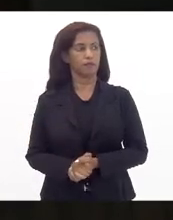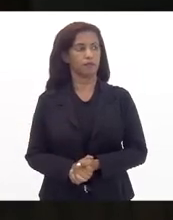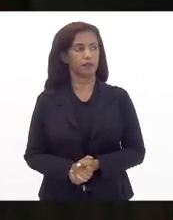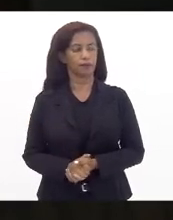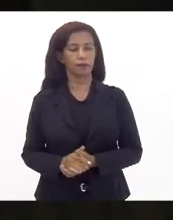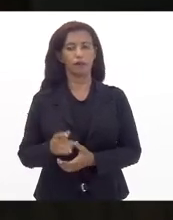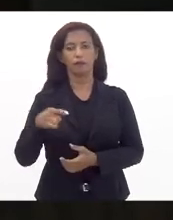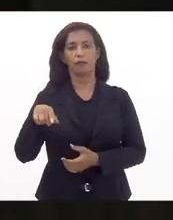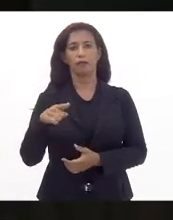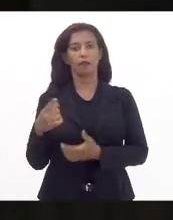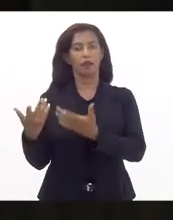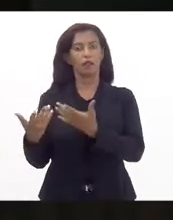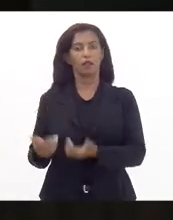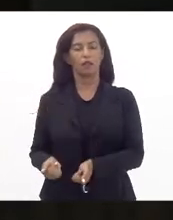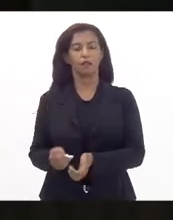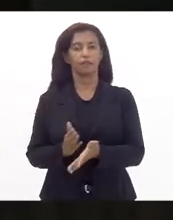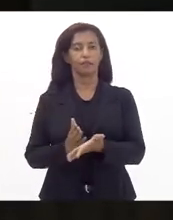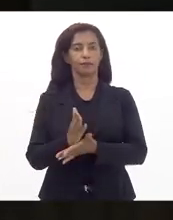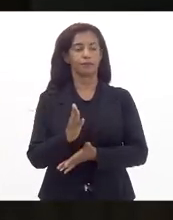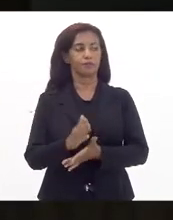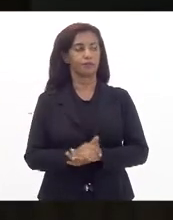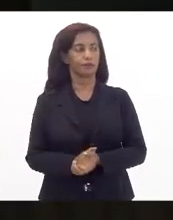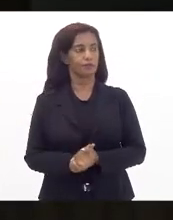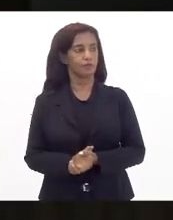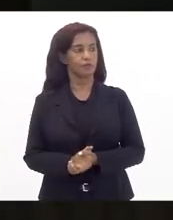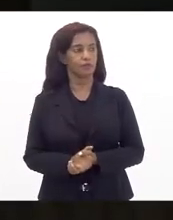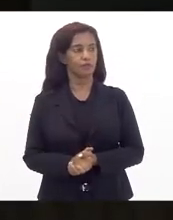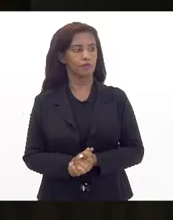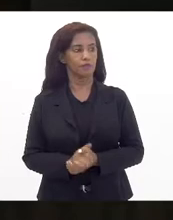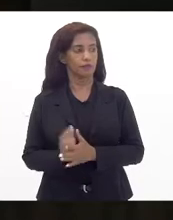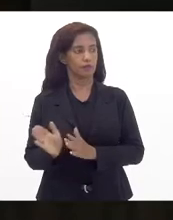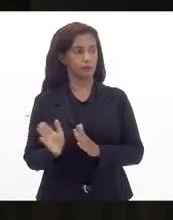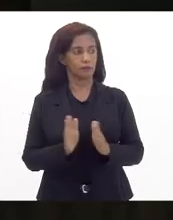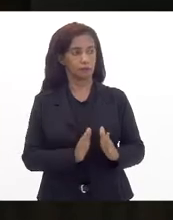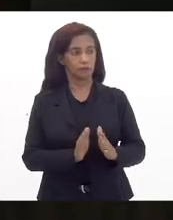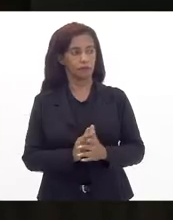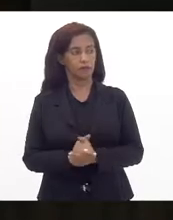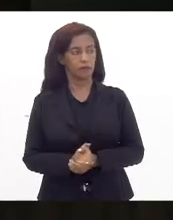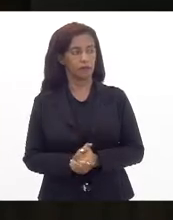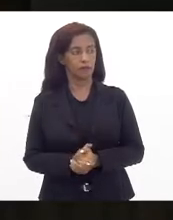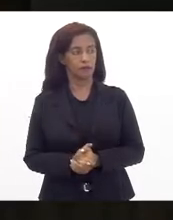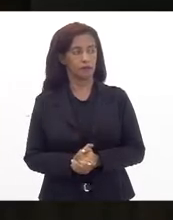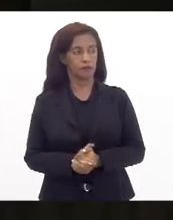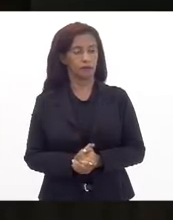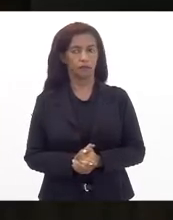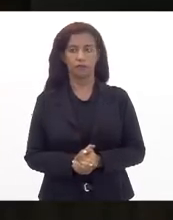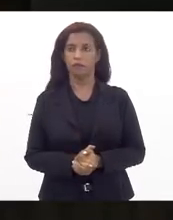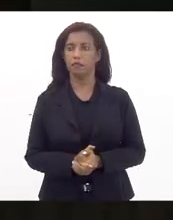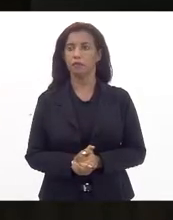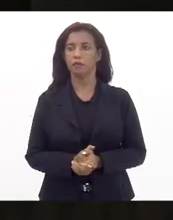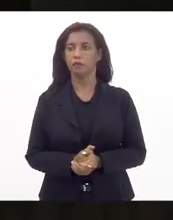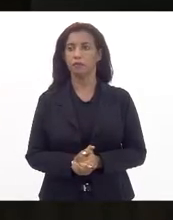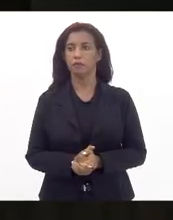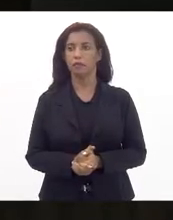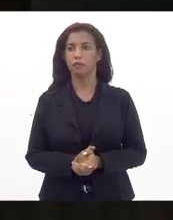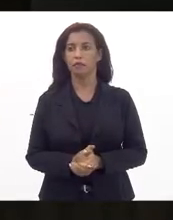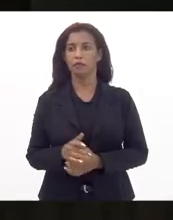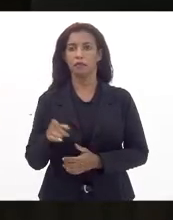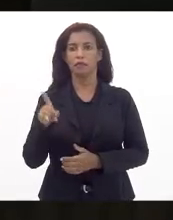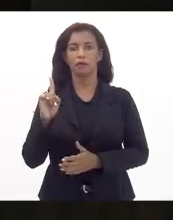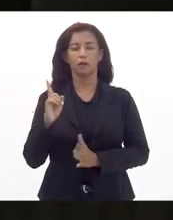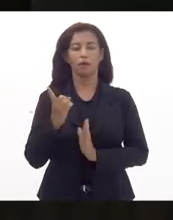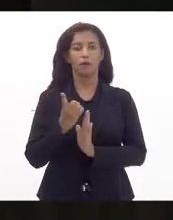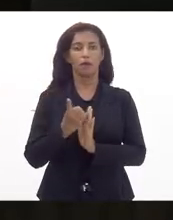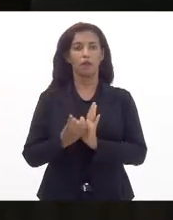que horas que a prova nesse Como estão aprovado vai autógrafo para declaração